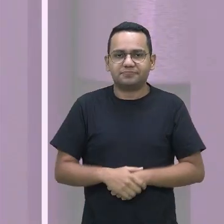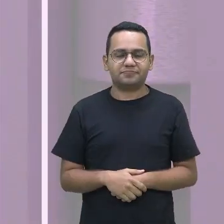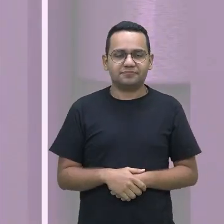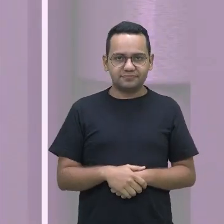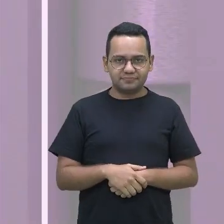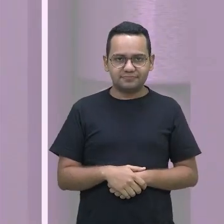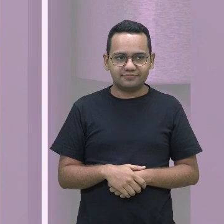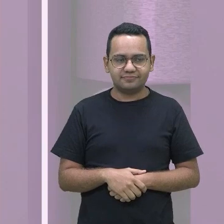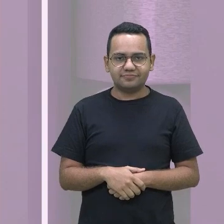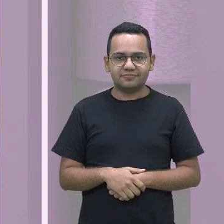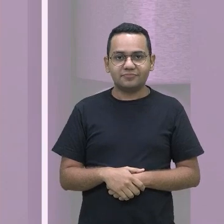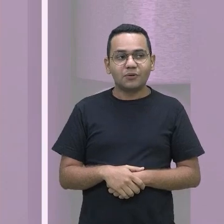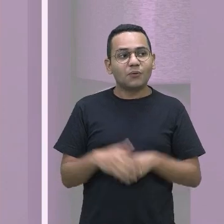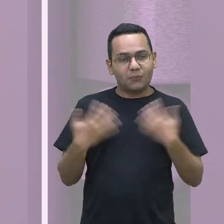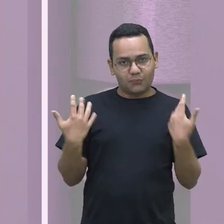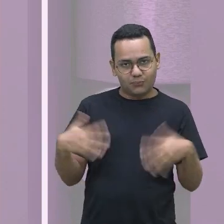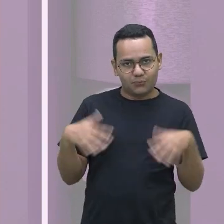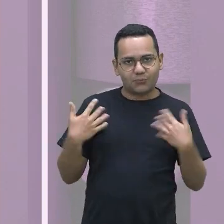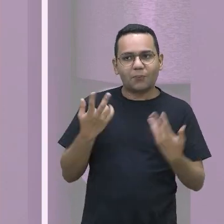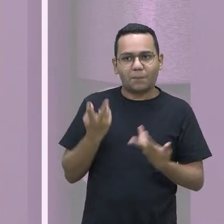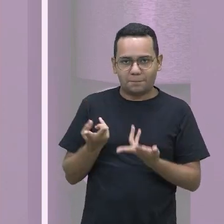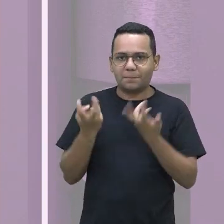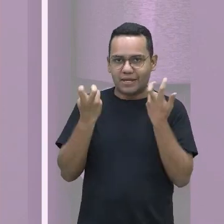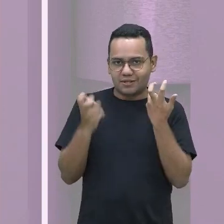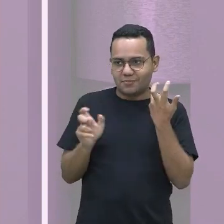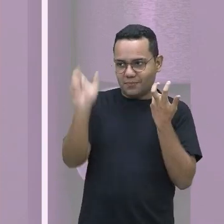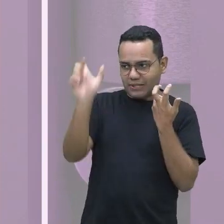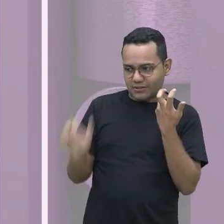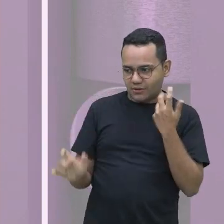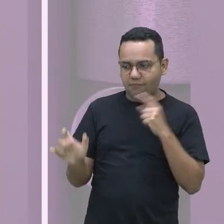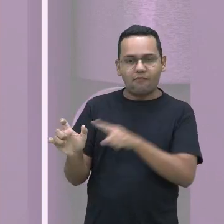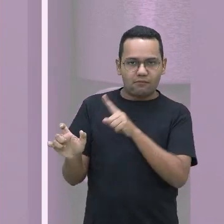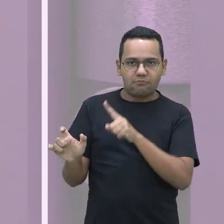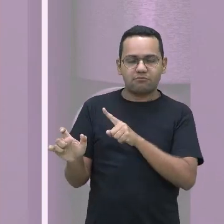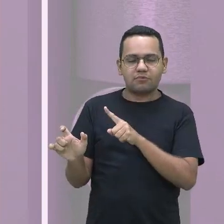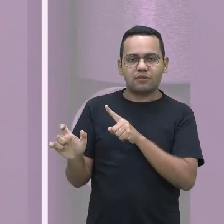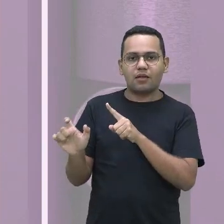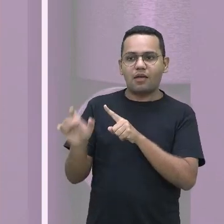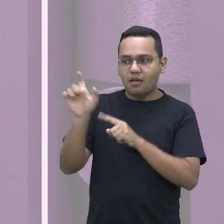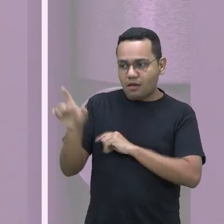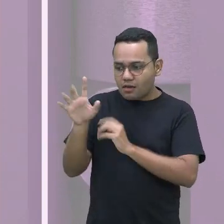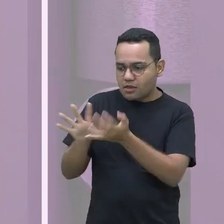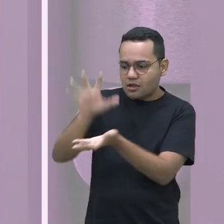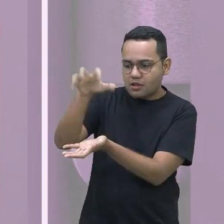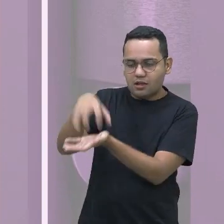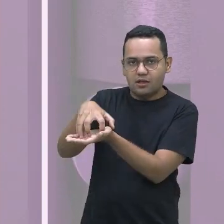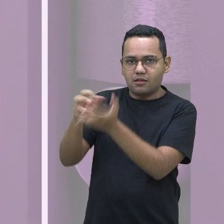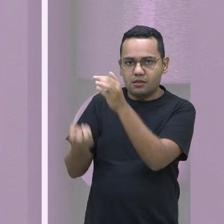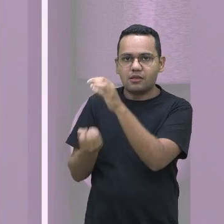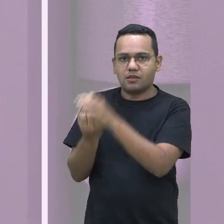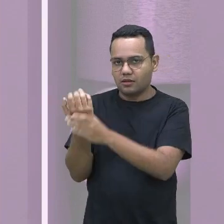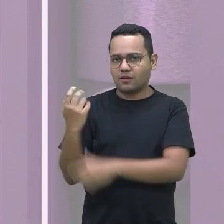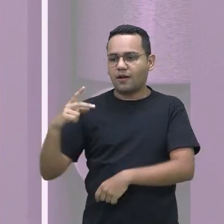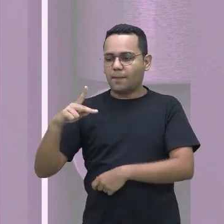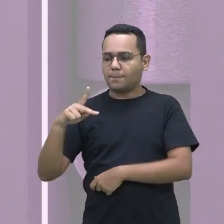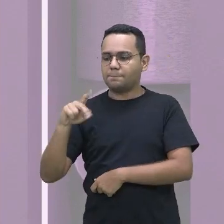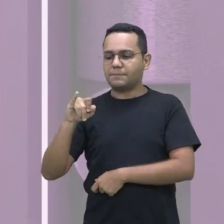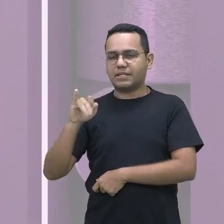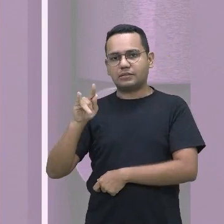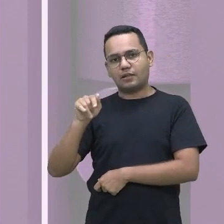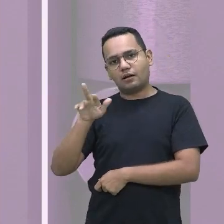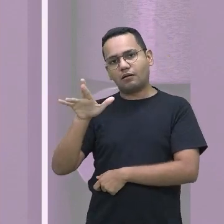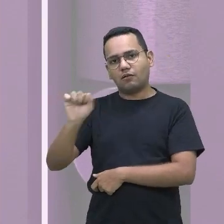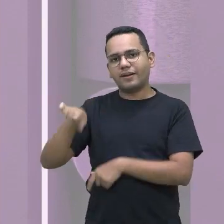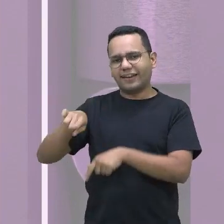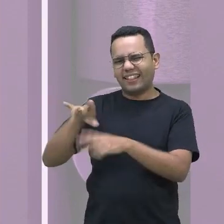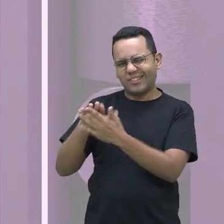E aí, viram quem foi Pitágoras? Né? O grande fundador da escola pitagórica. Então, é aquele matemático